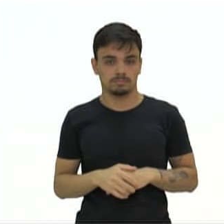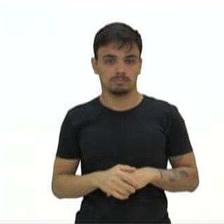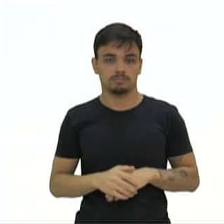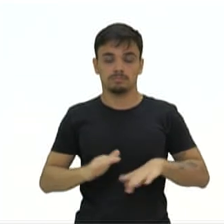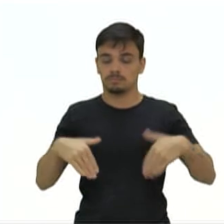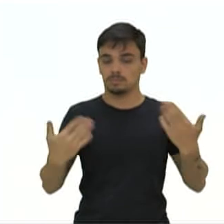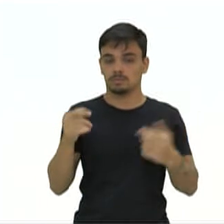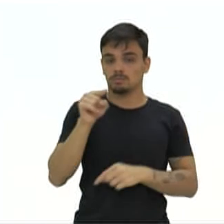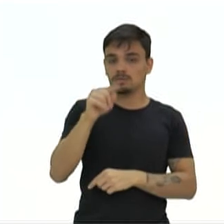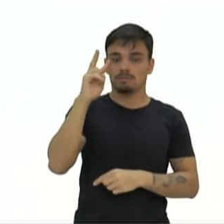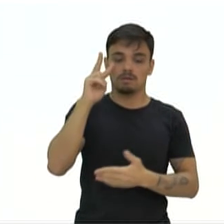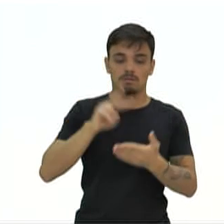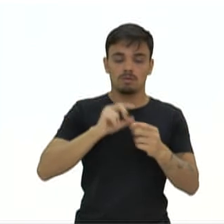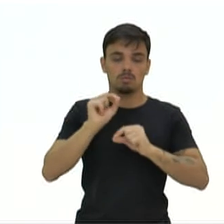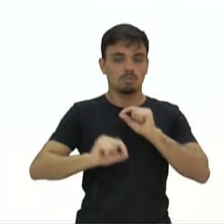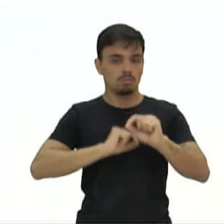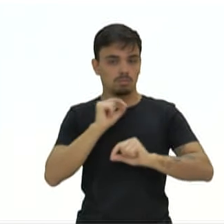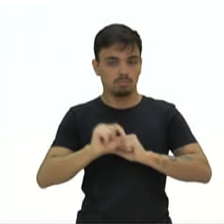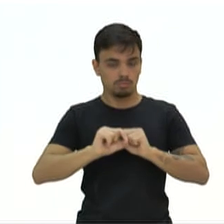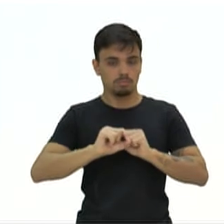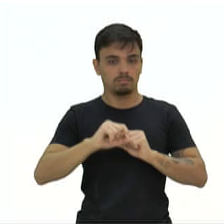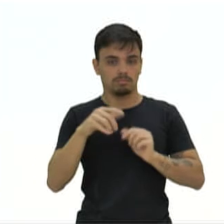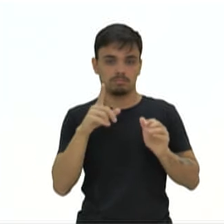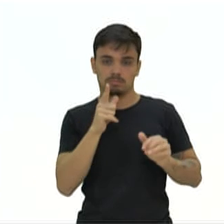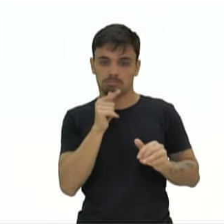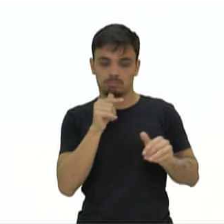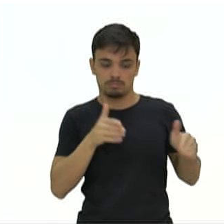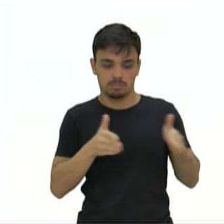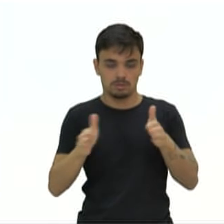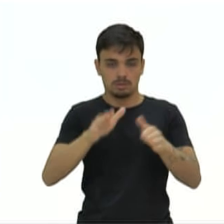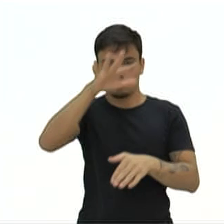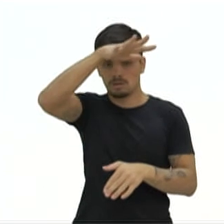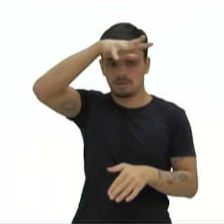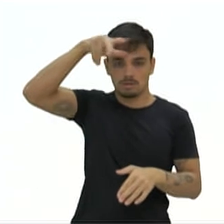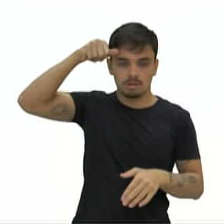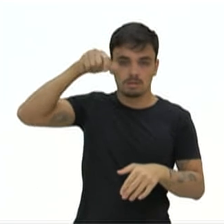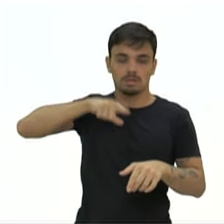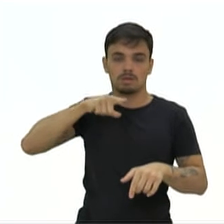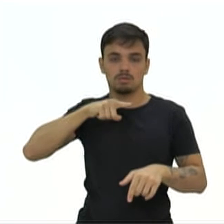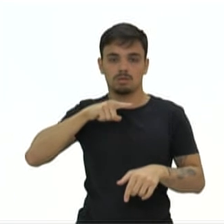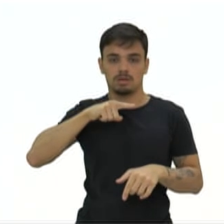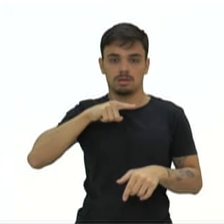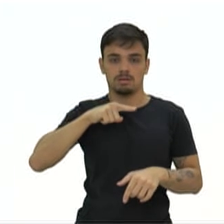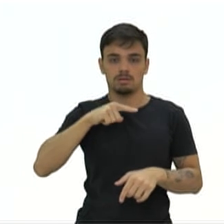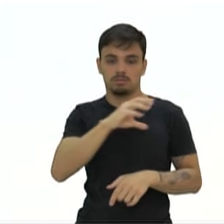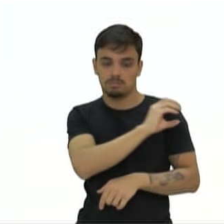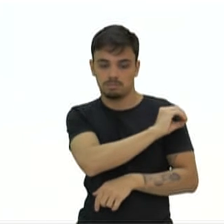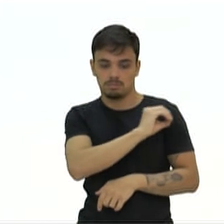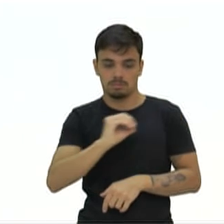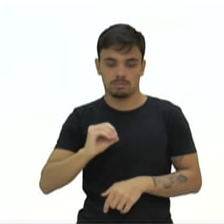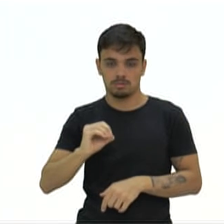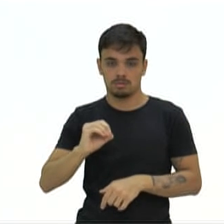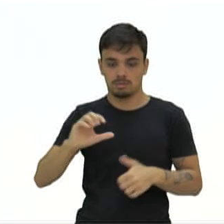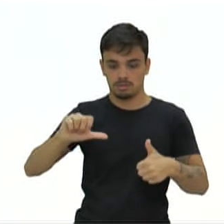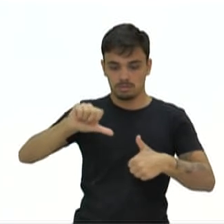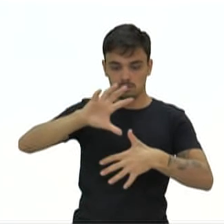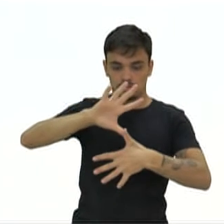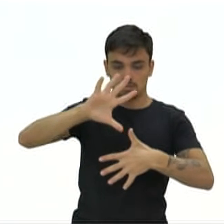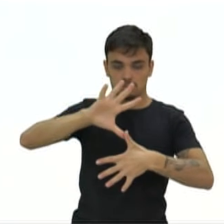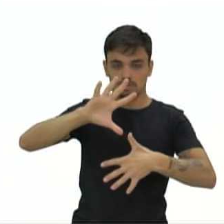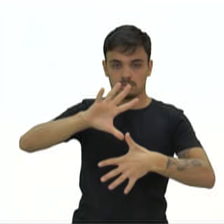Então, você vai ver, por exemplo, o rio Amazonas. Ele sai do oeste da América do Sul e vai para